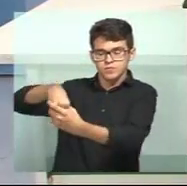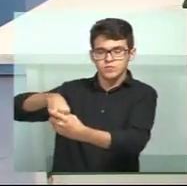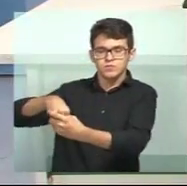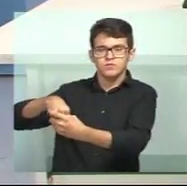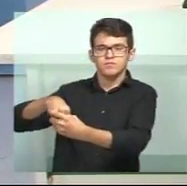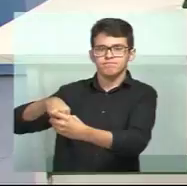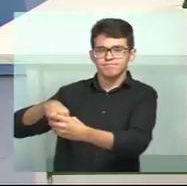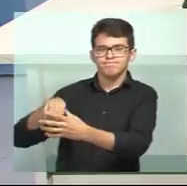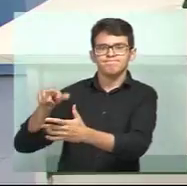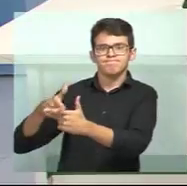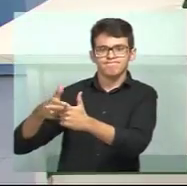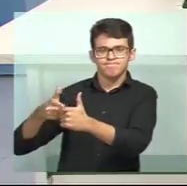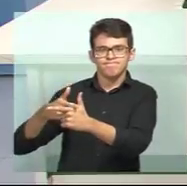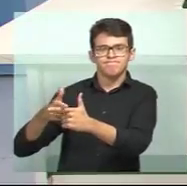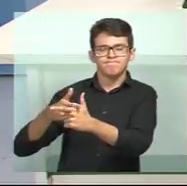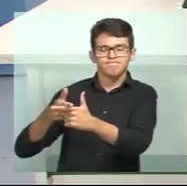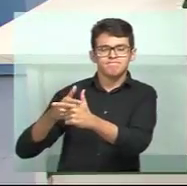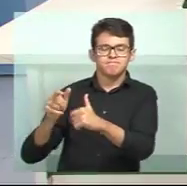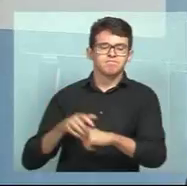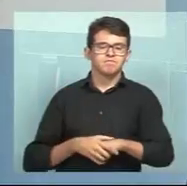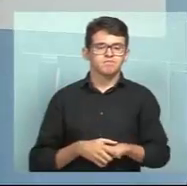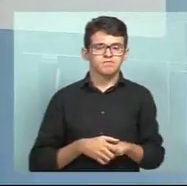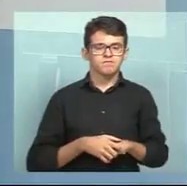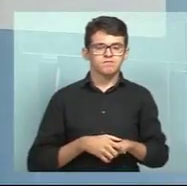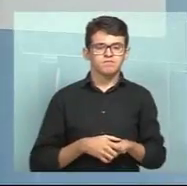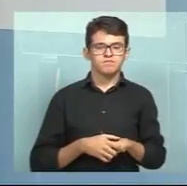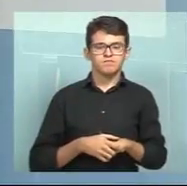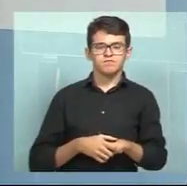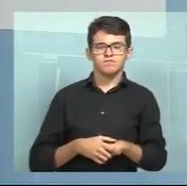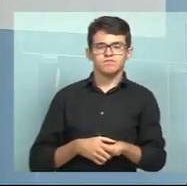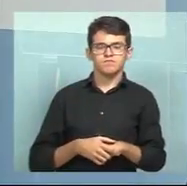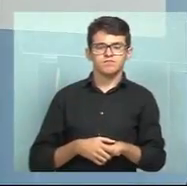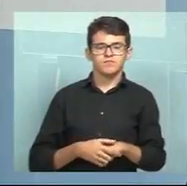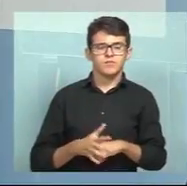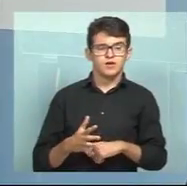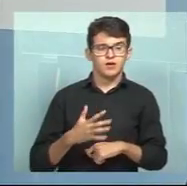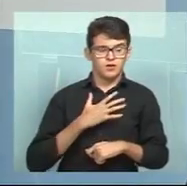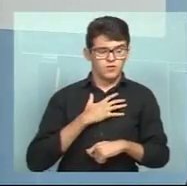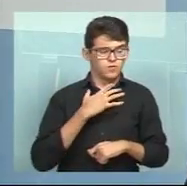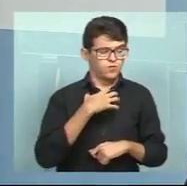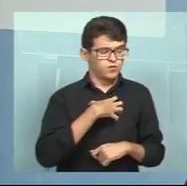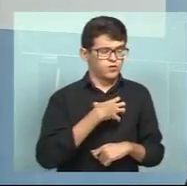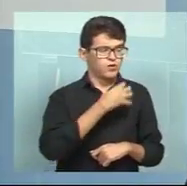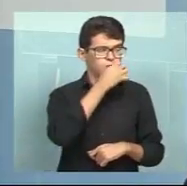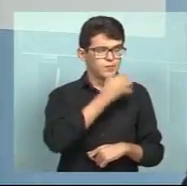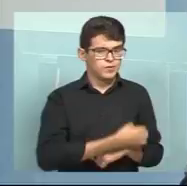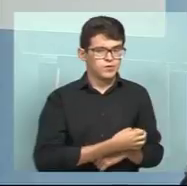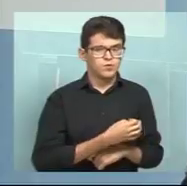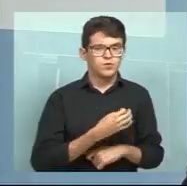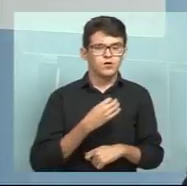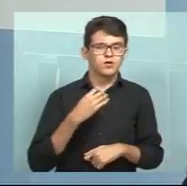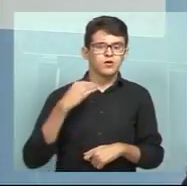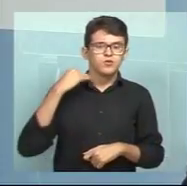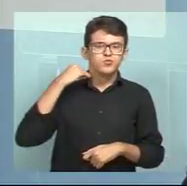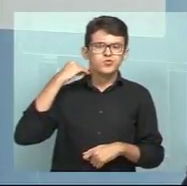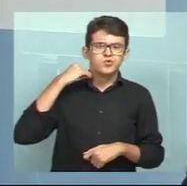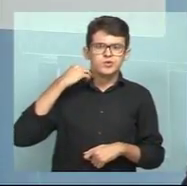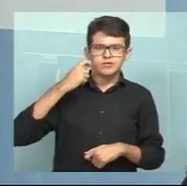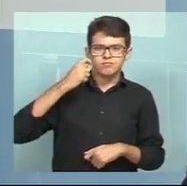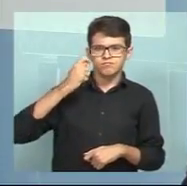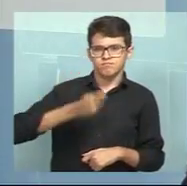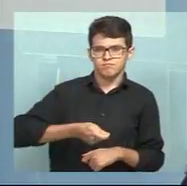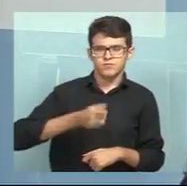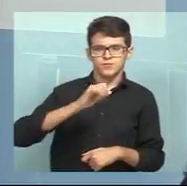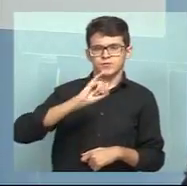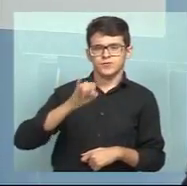resolver lá. Porque o que eu estou vendo muito claro, que os juízes de carreira, esses fizeram concurso,